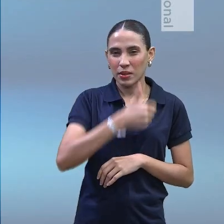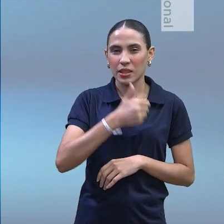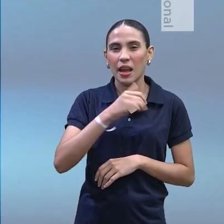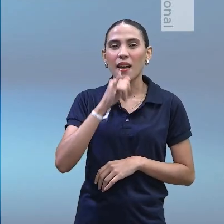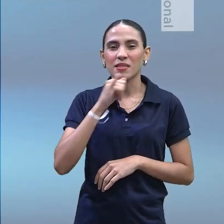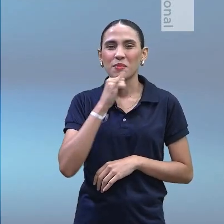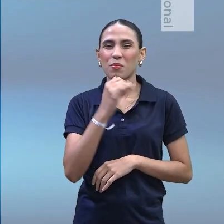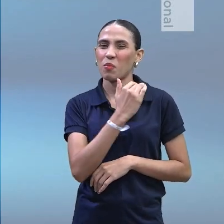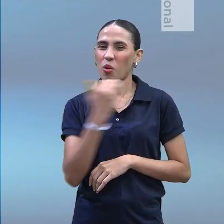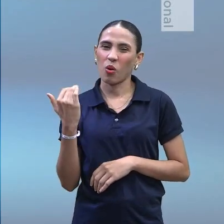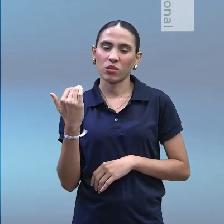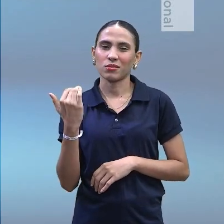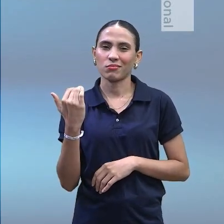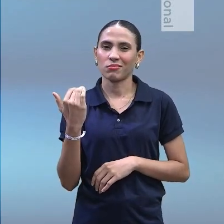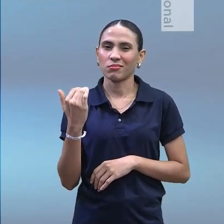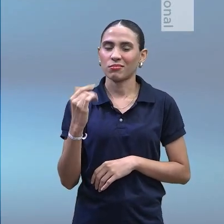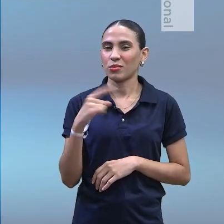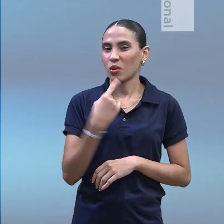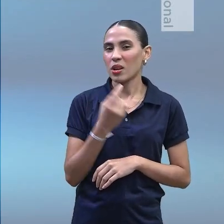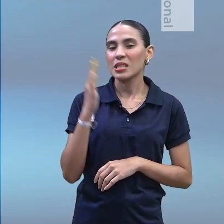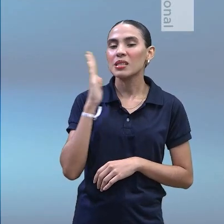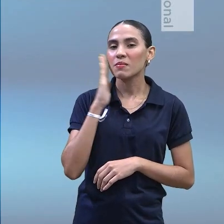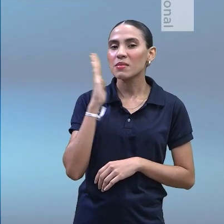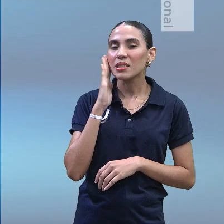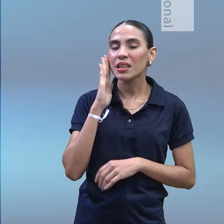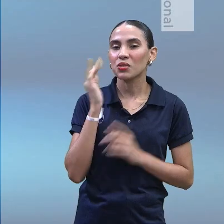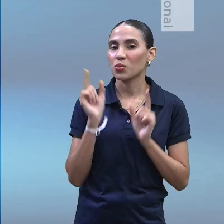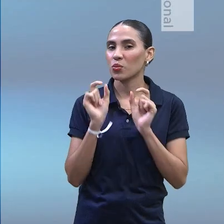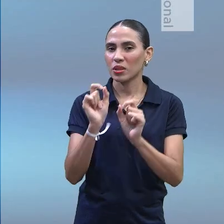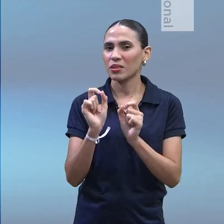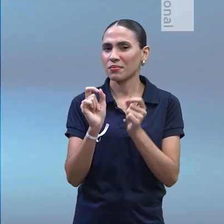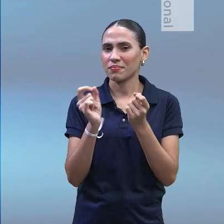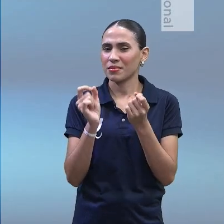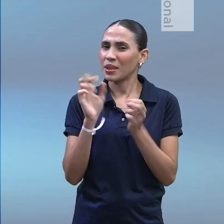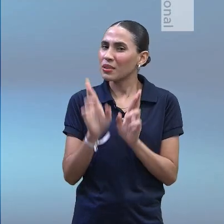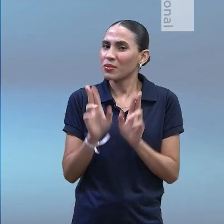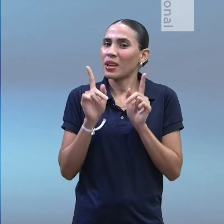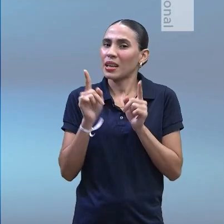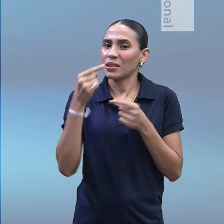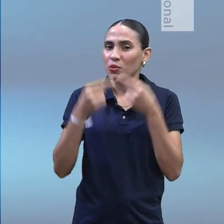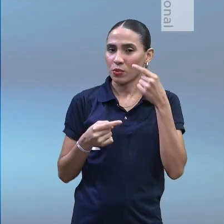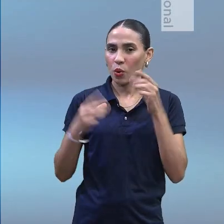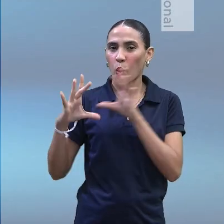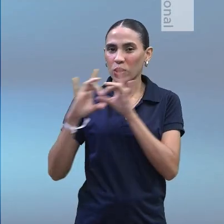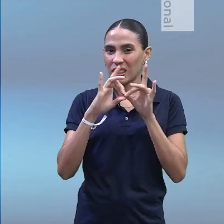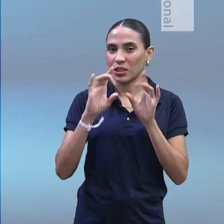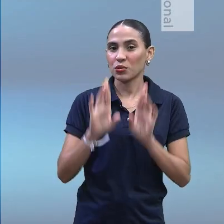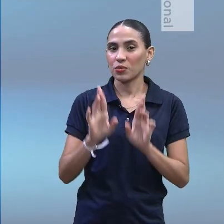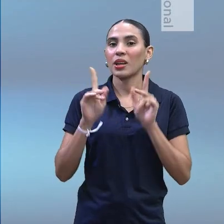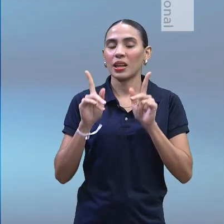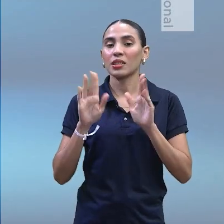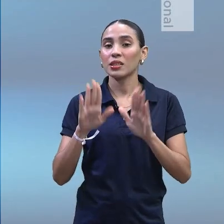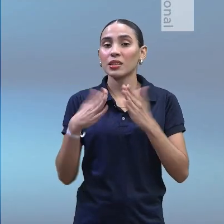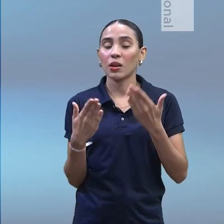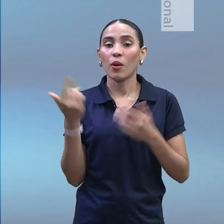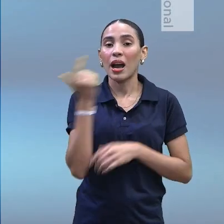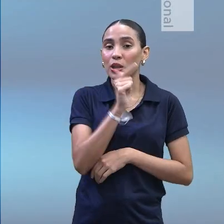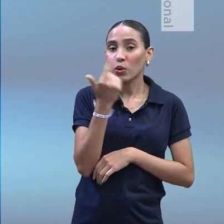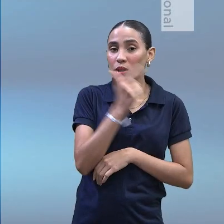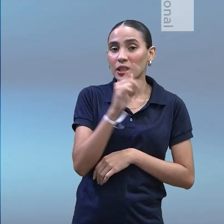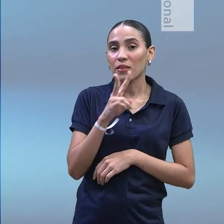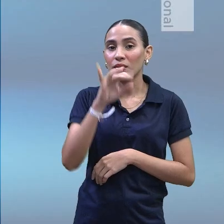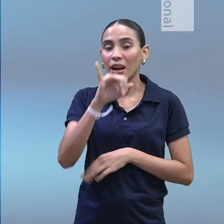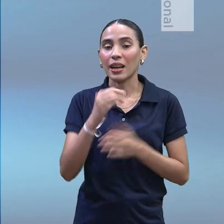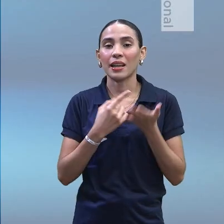de morte, a gente percebe que não é bem isso que ele quis dizer, né? Então a ironia ela vai